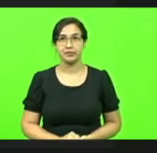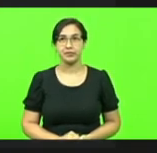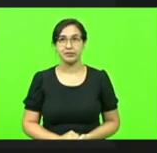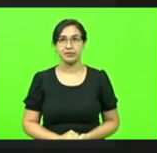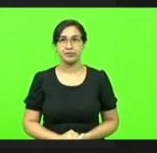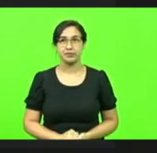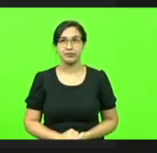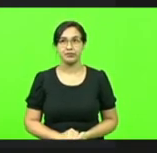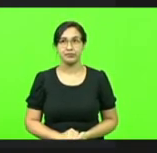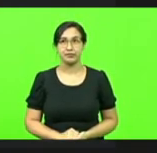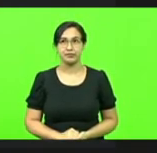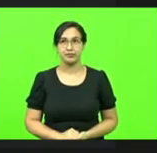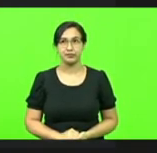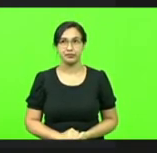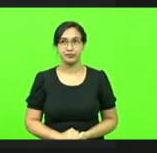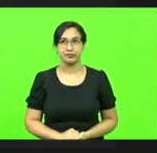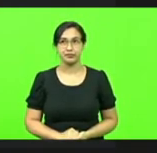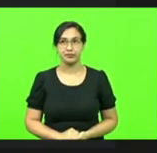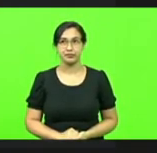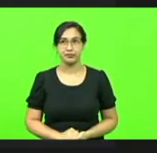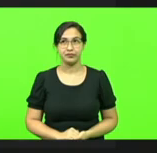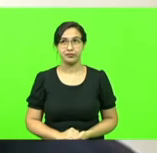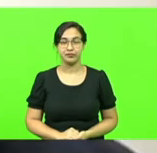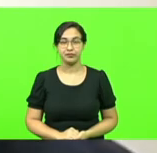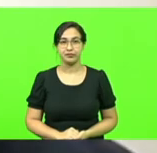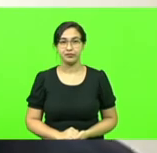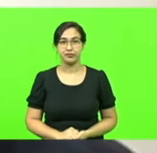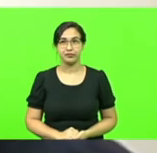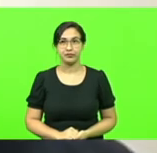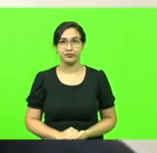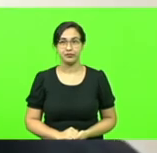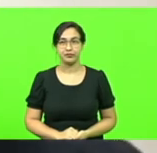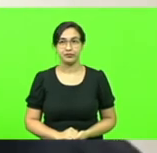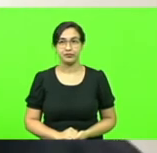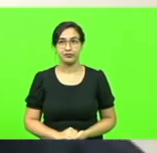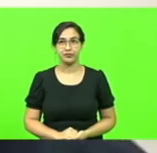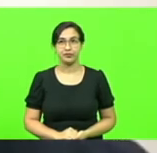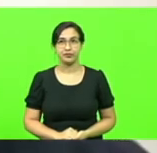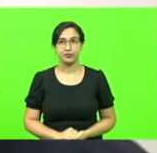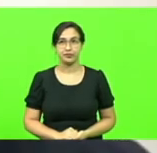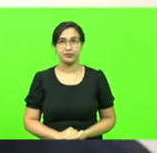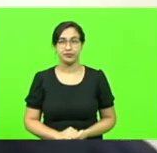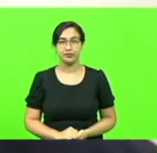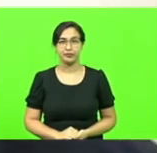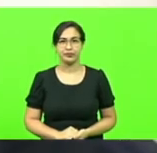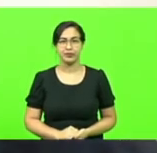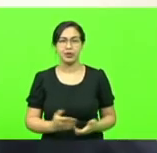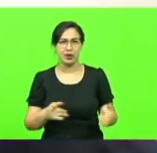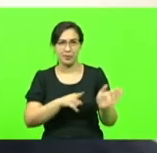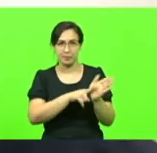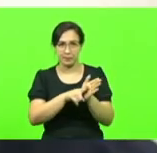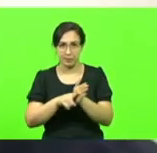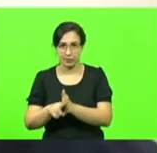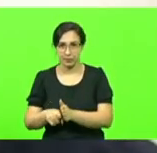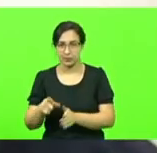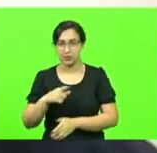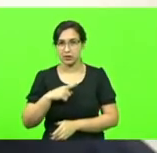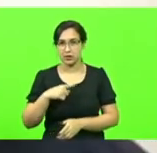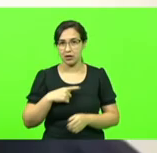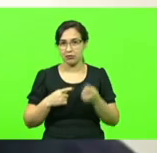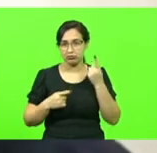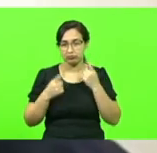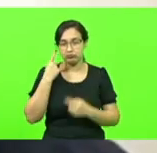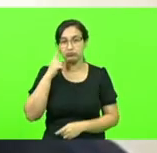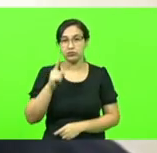Ok, posso continuar? Obrigado, doutor. Então, nesse levantamento que foi realizado entre o dia 7